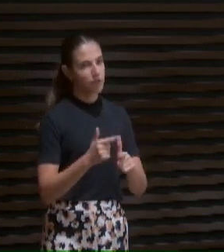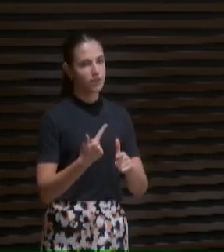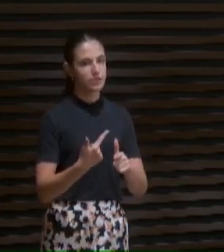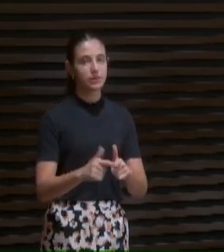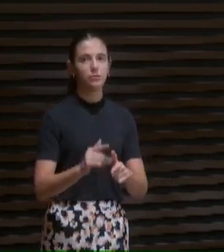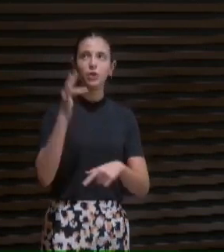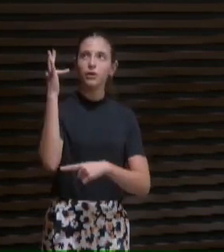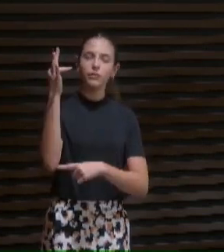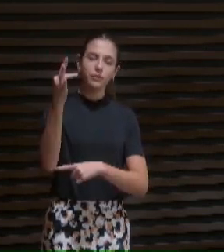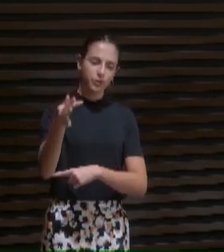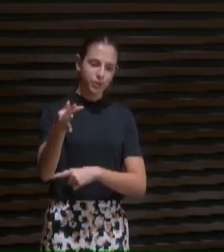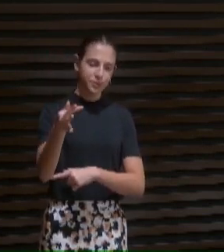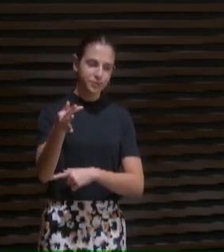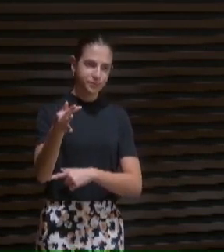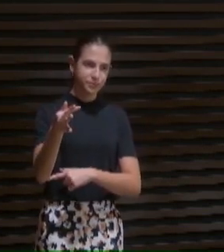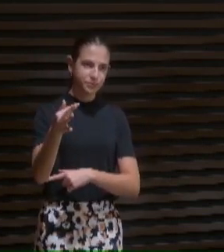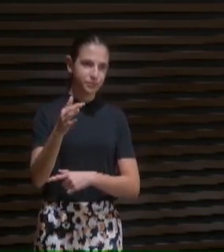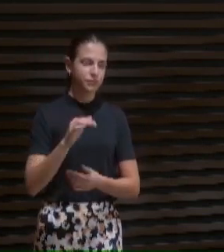para frente.